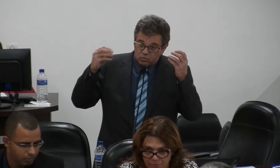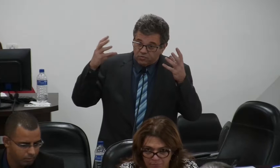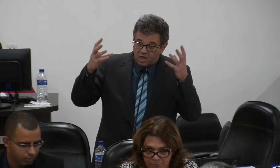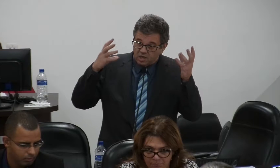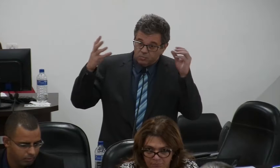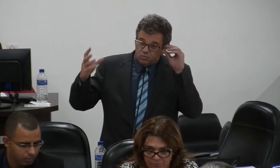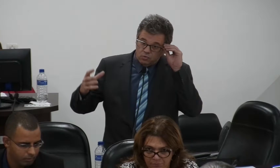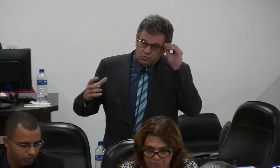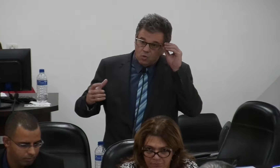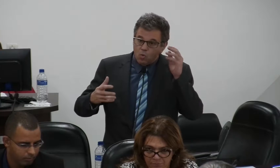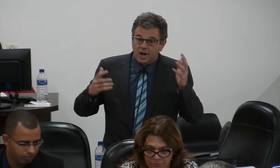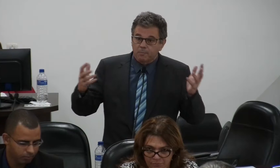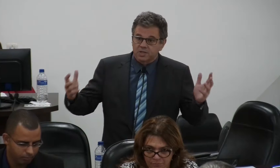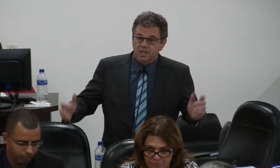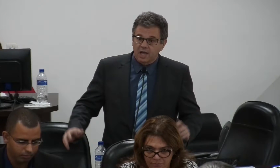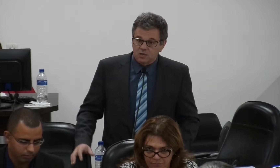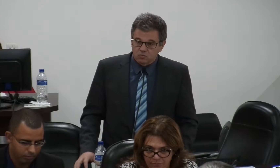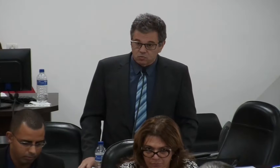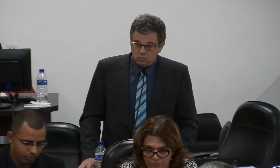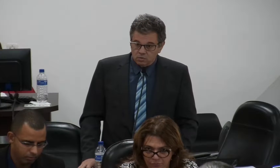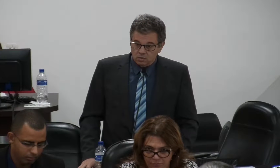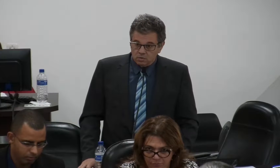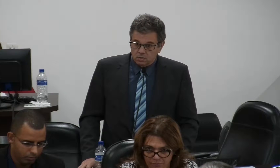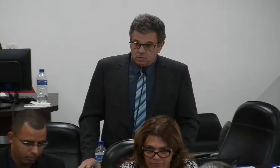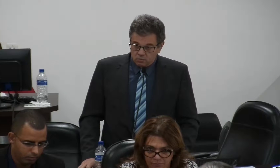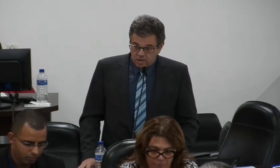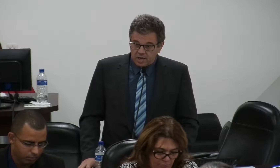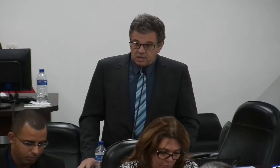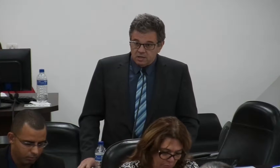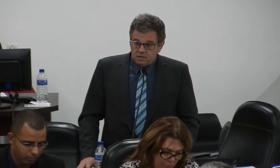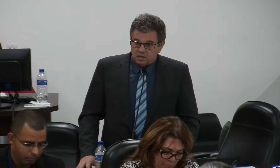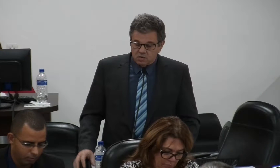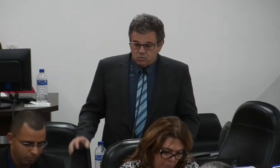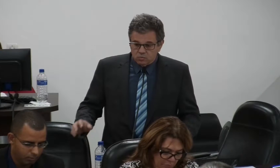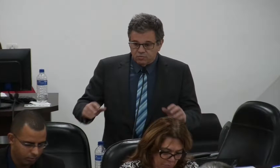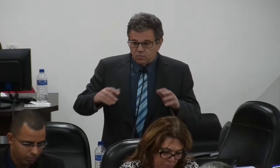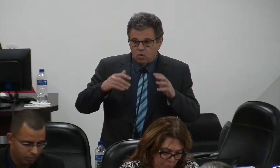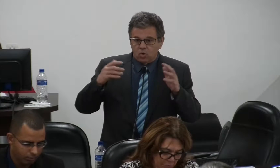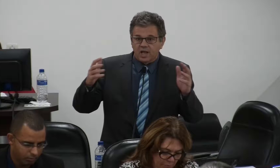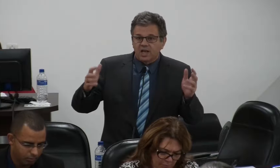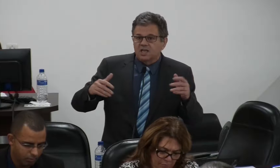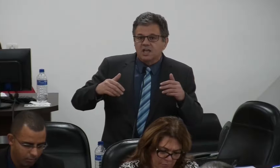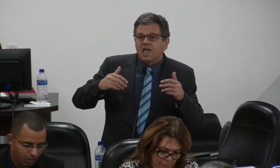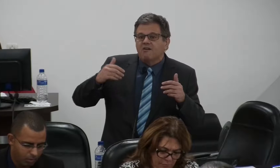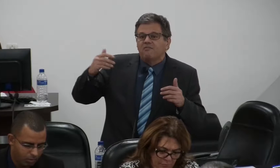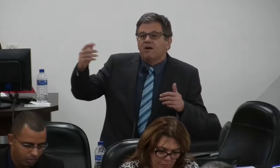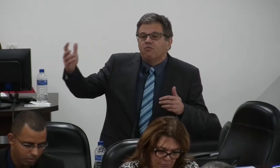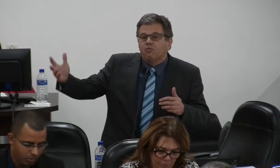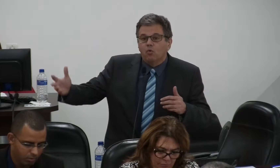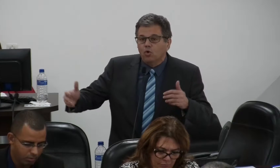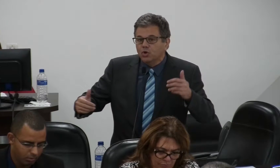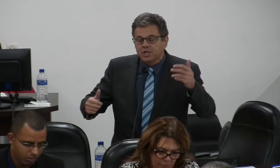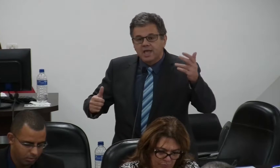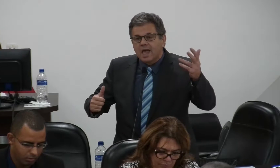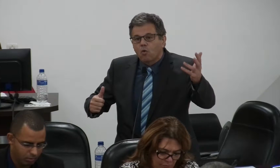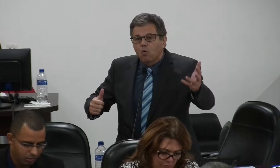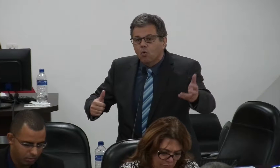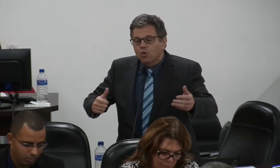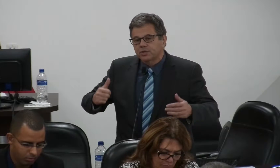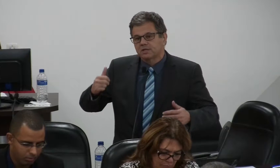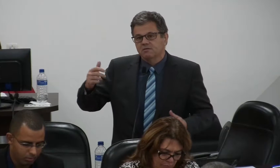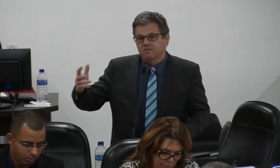senhor não consegue absorver ou captar isso? Não é? Então, não vamos colocar aqui, ninguém é a favor, ninguém